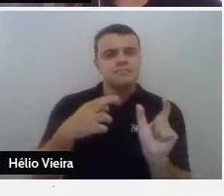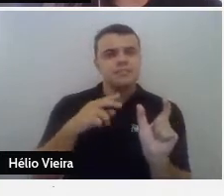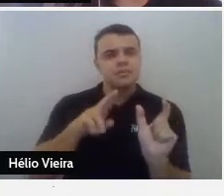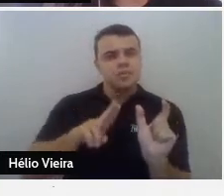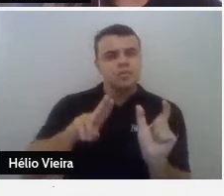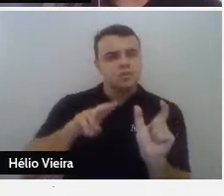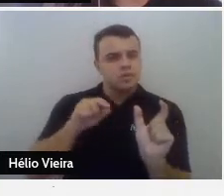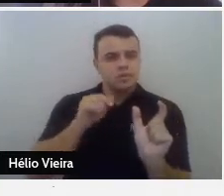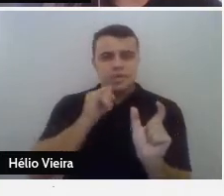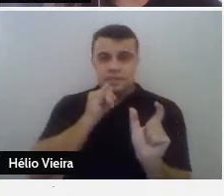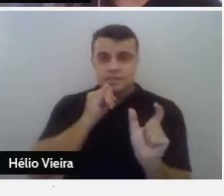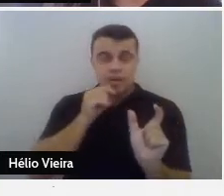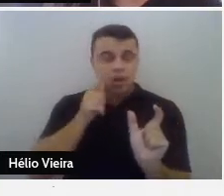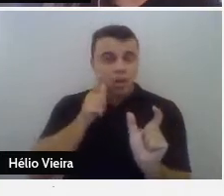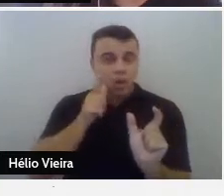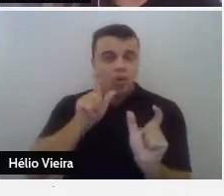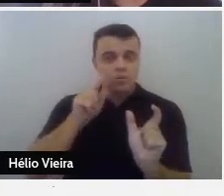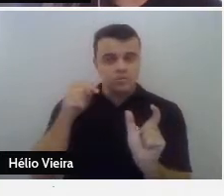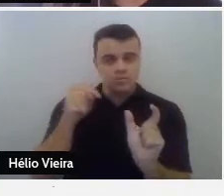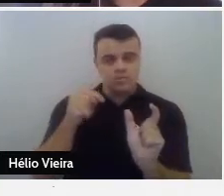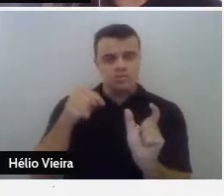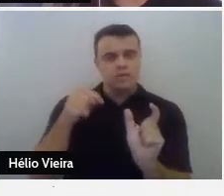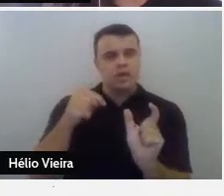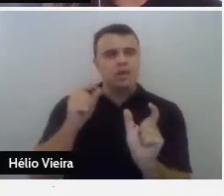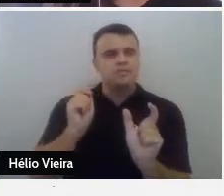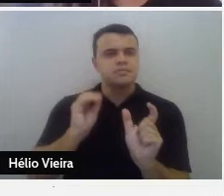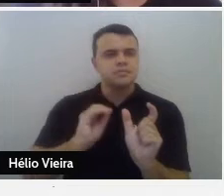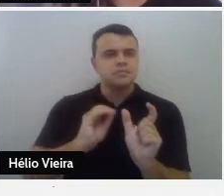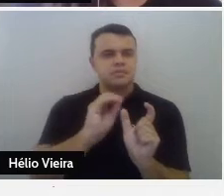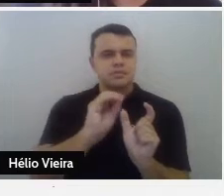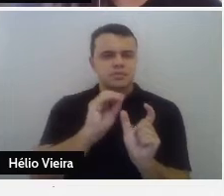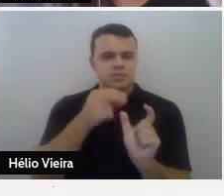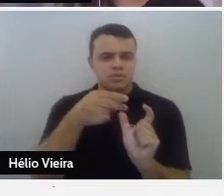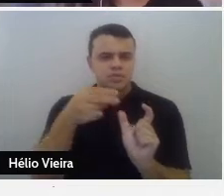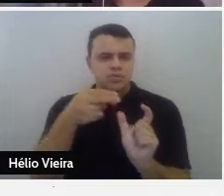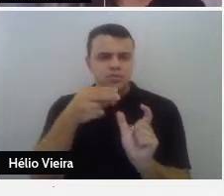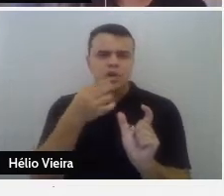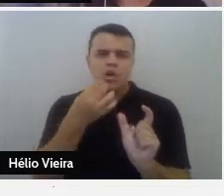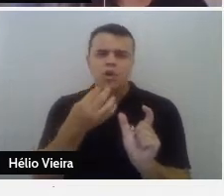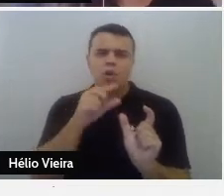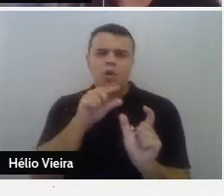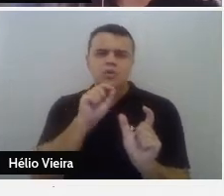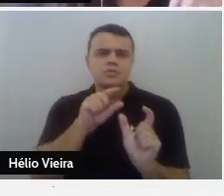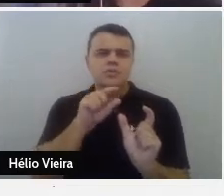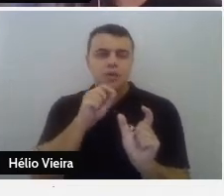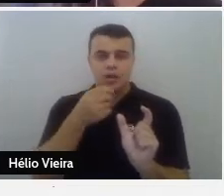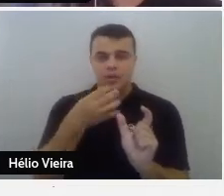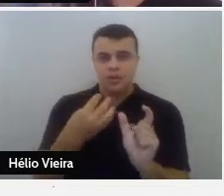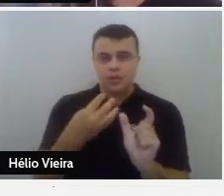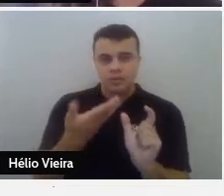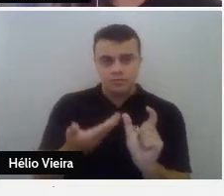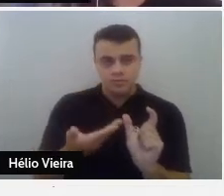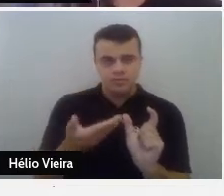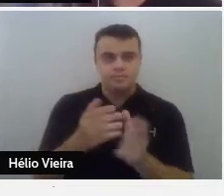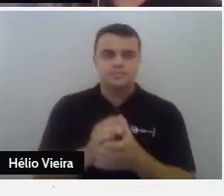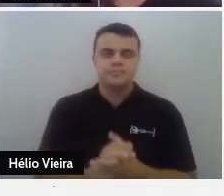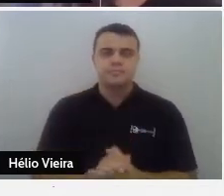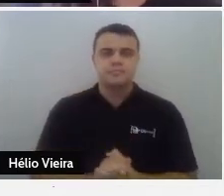ferramentas, então aqui a gente consegue colocar alguns post-its, escolher a cor,